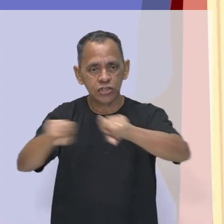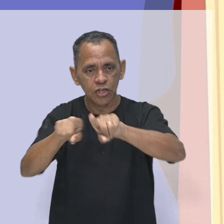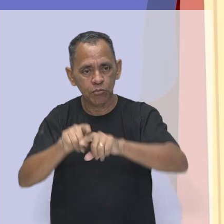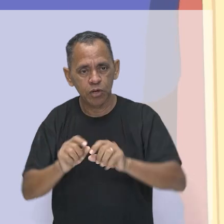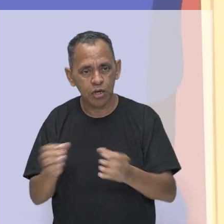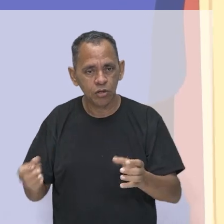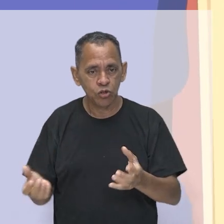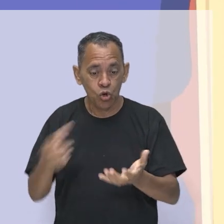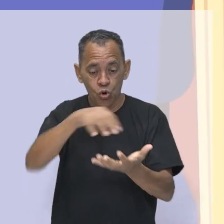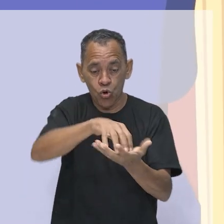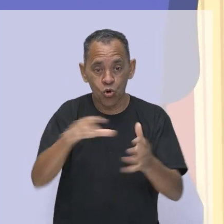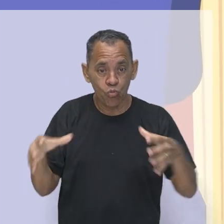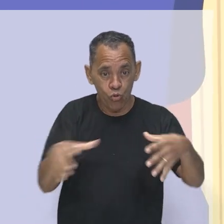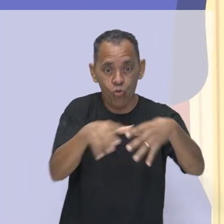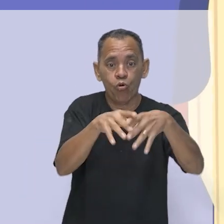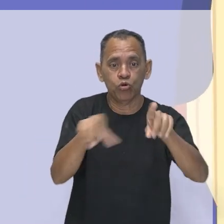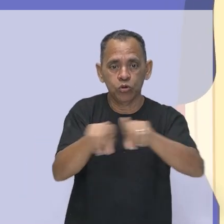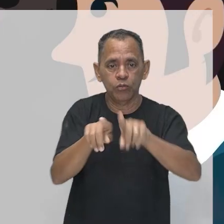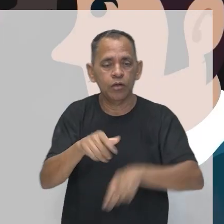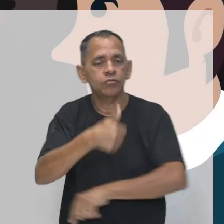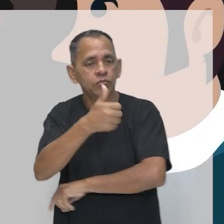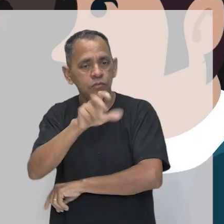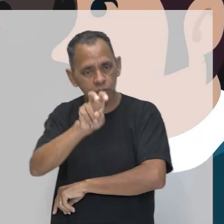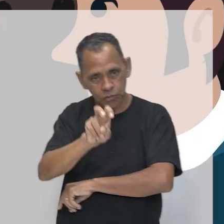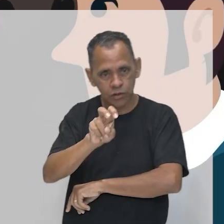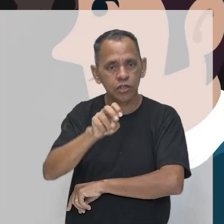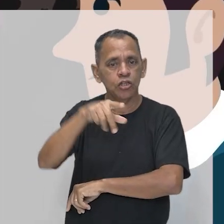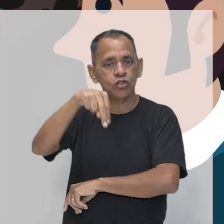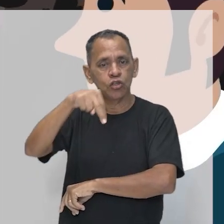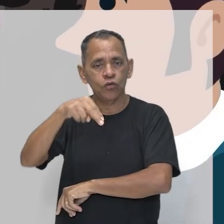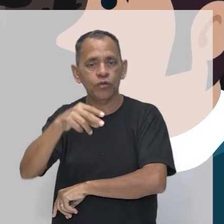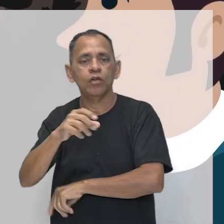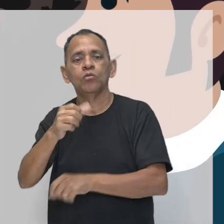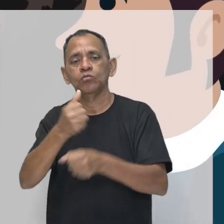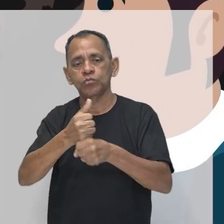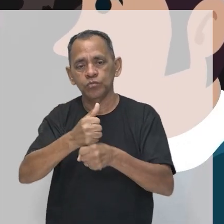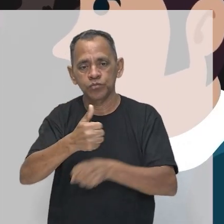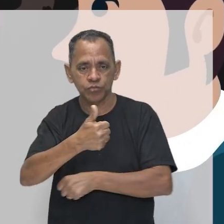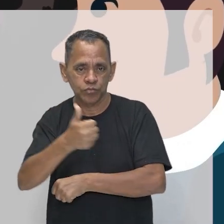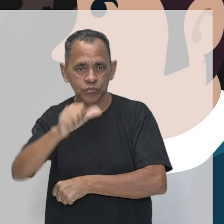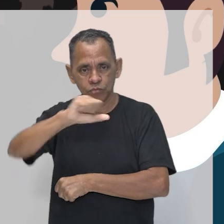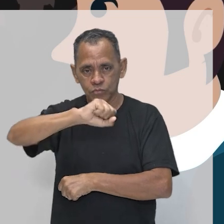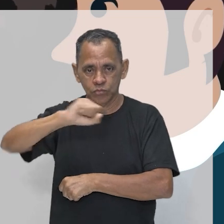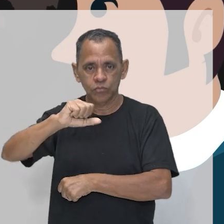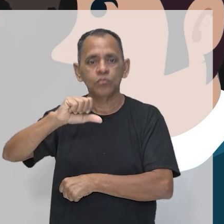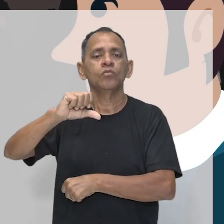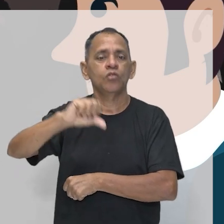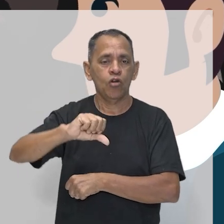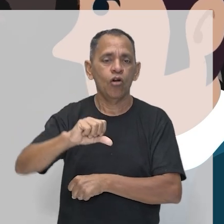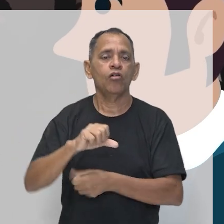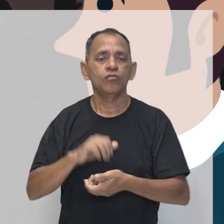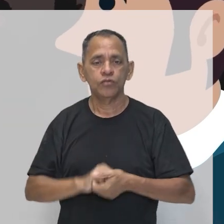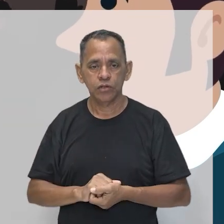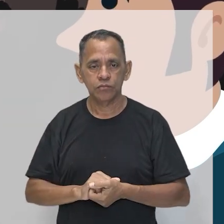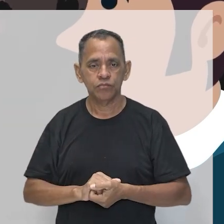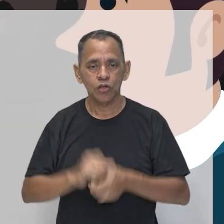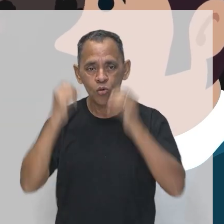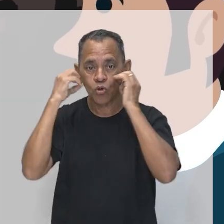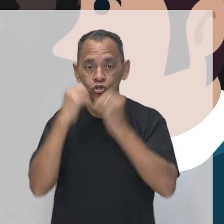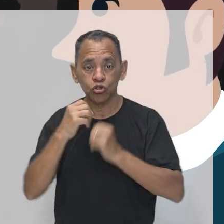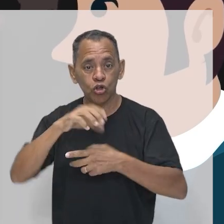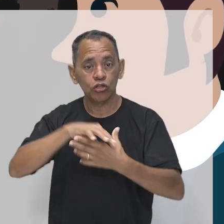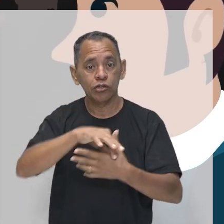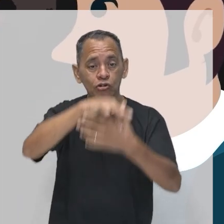e o crescente movimento republicano. Em 15 de novembro de 1889, Marechal Deodoro da Fonseca liderou um